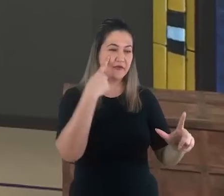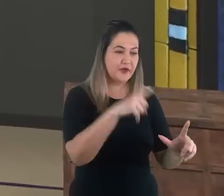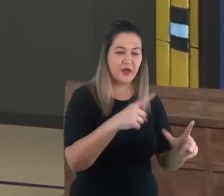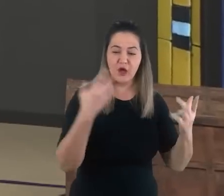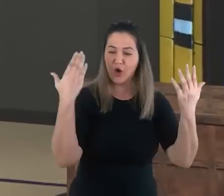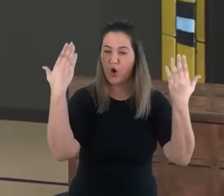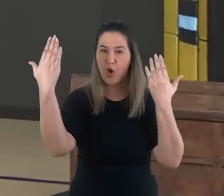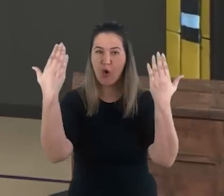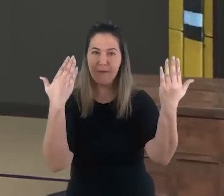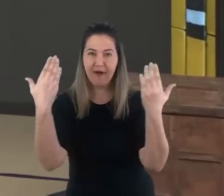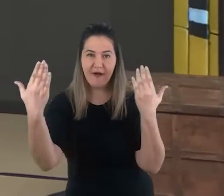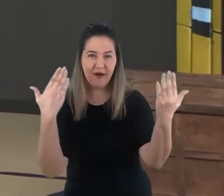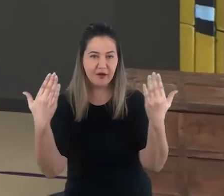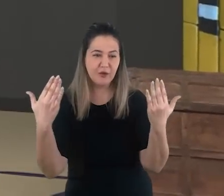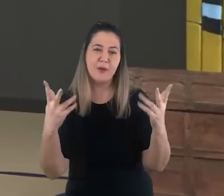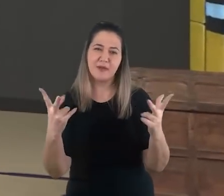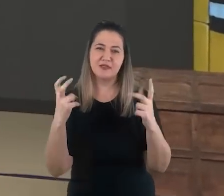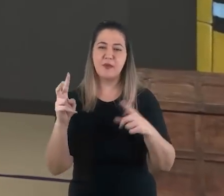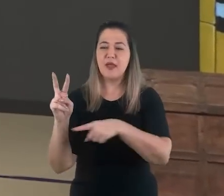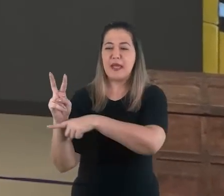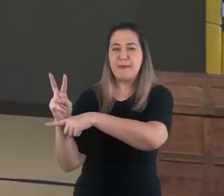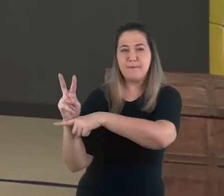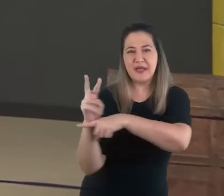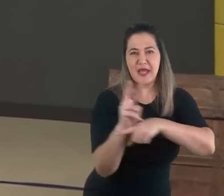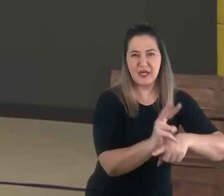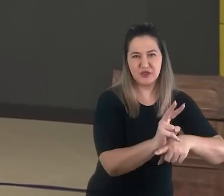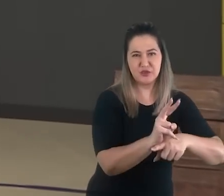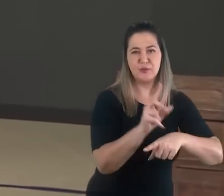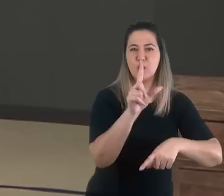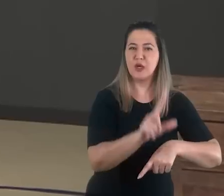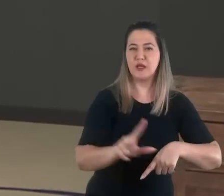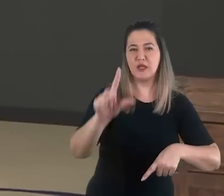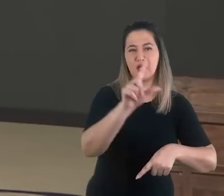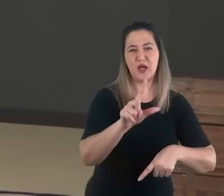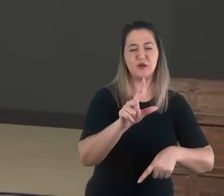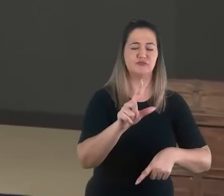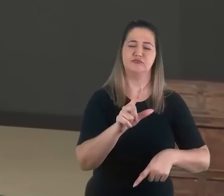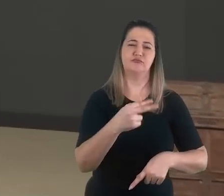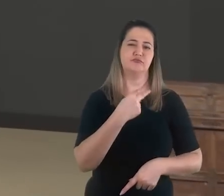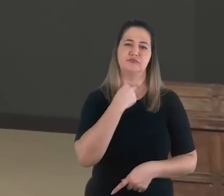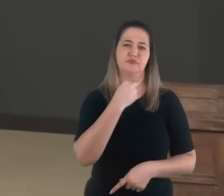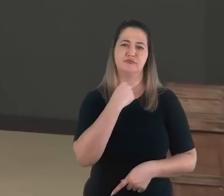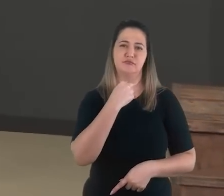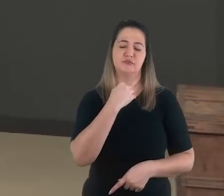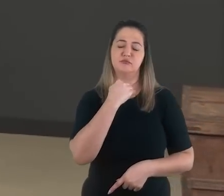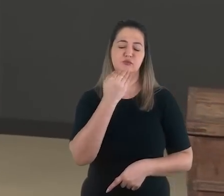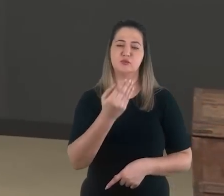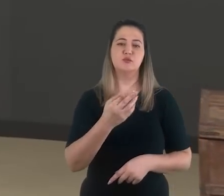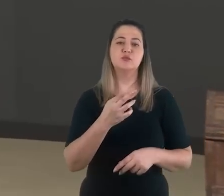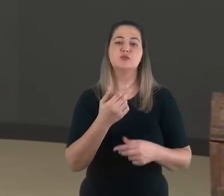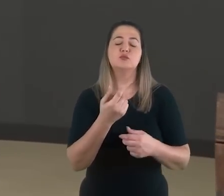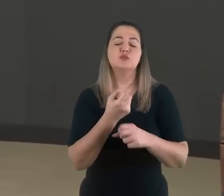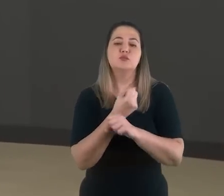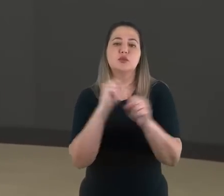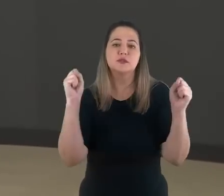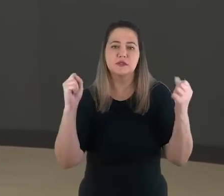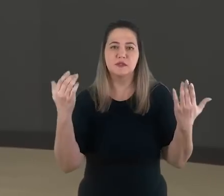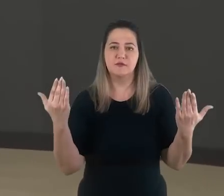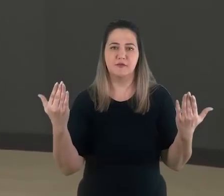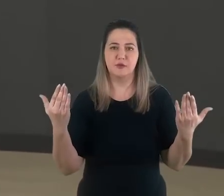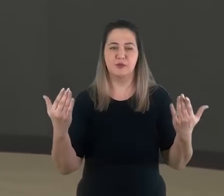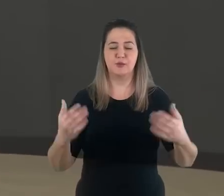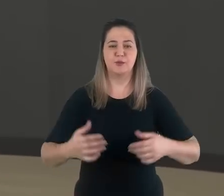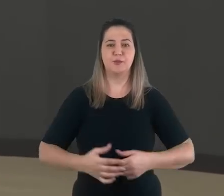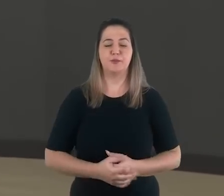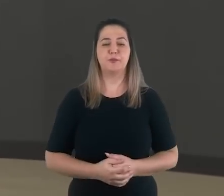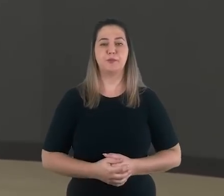empréstimo literário direto de Daniel por esses textos uma coisa improvável do ponto de vista técnico do empréstimo literário.